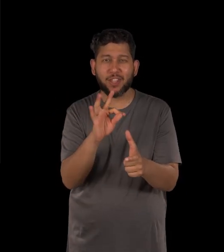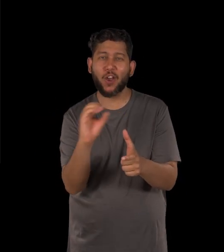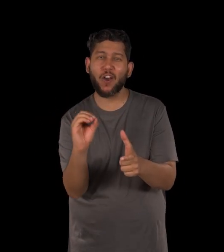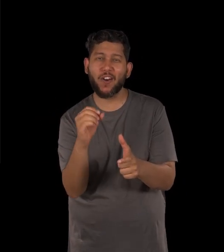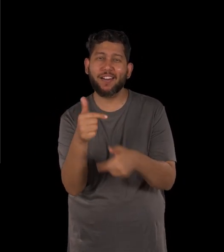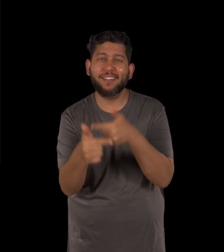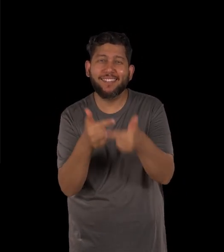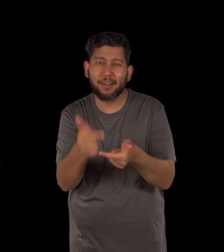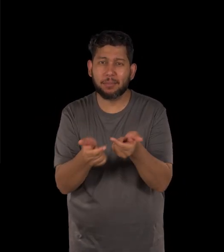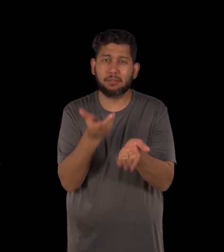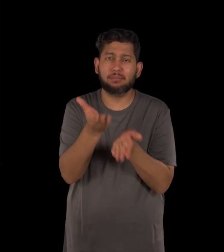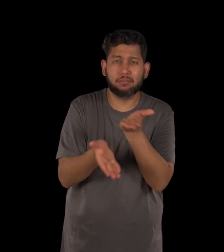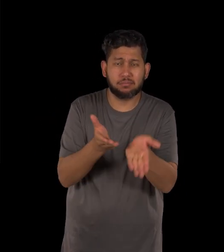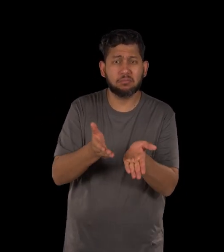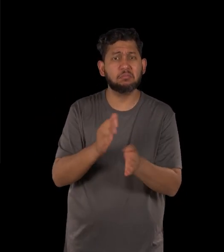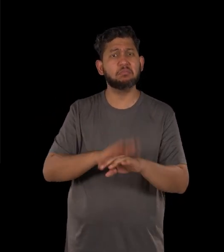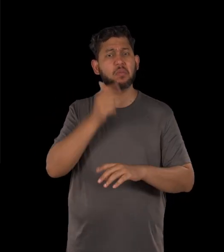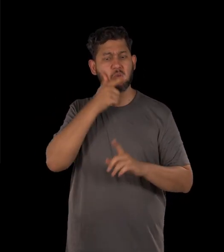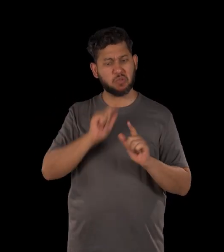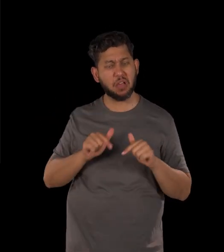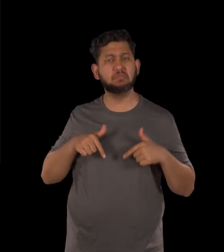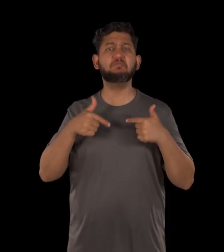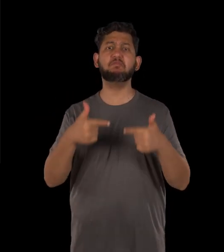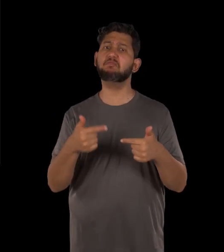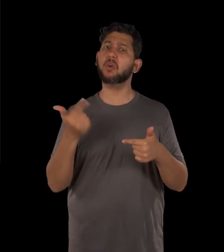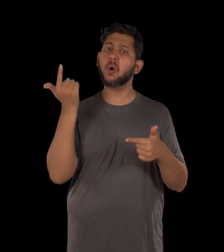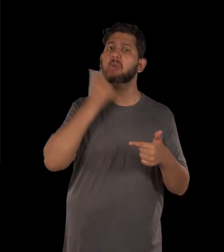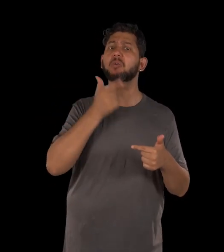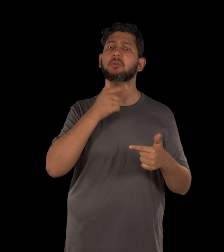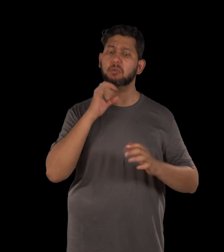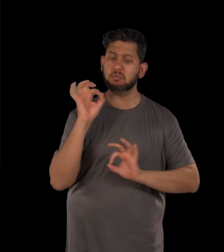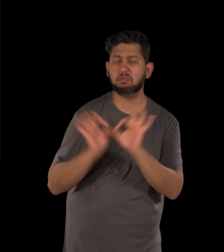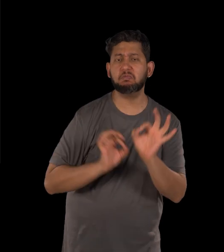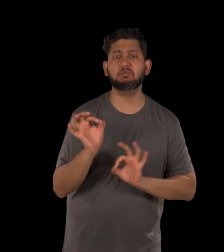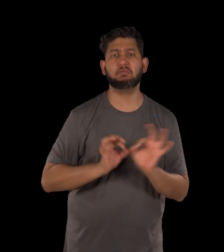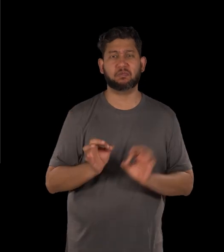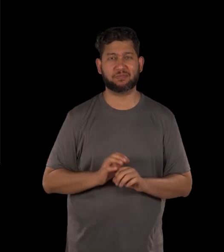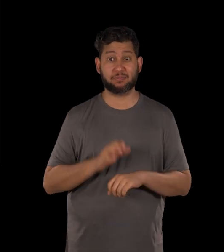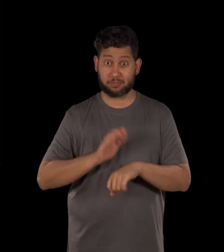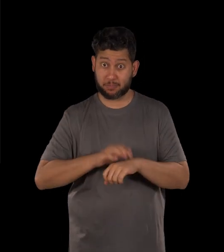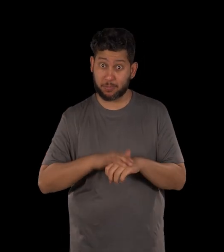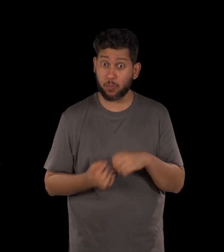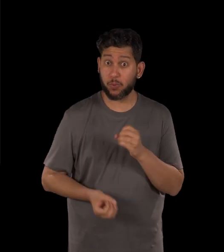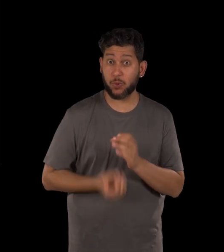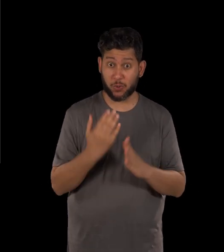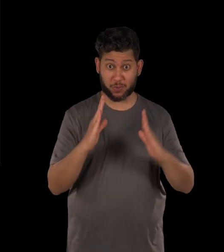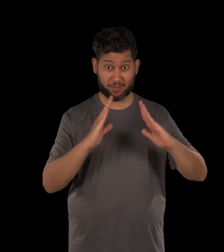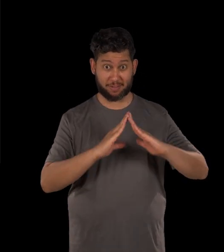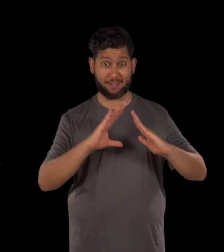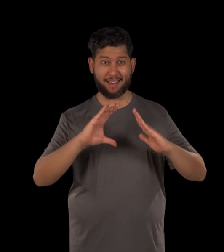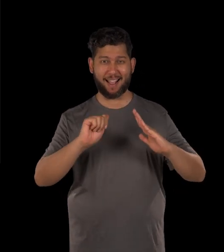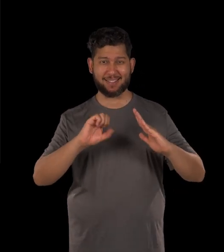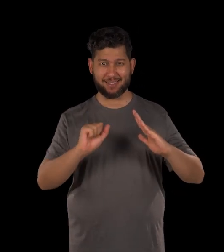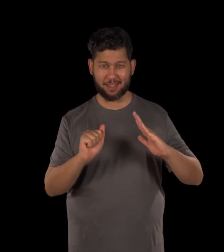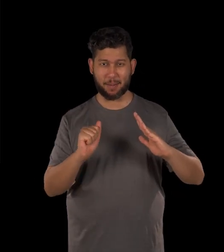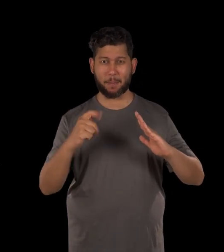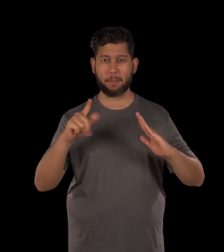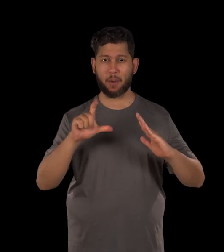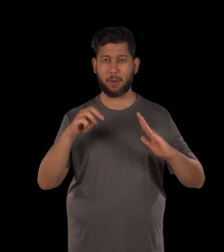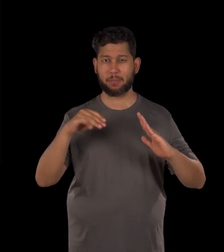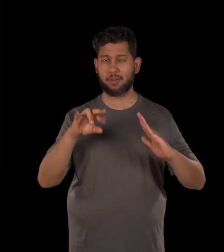onde teve uma atuação digna de destaque. Ela criou também a Casa das Palmeiras, em